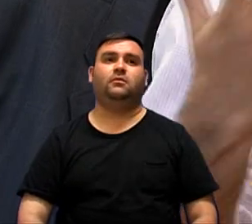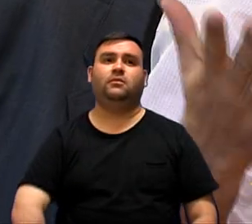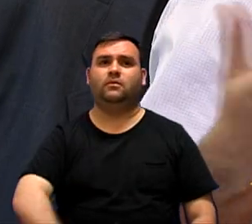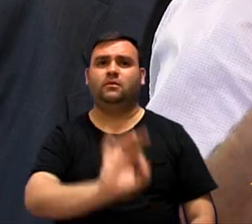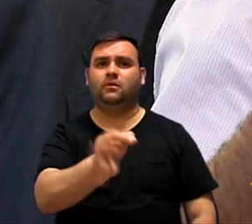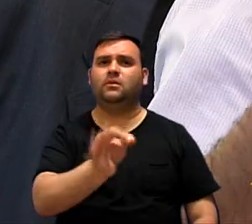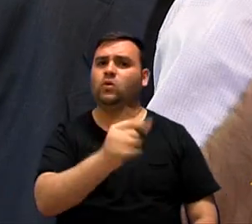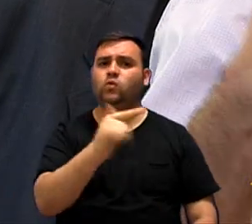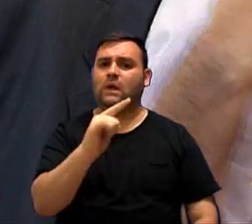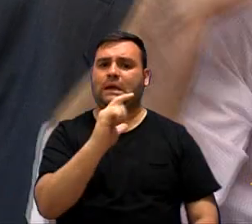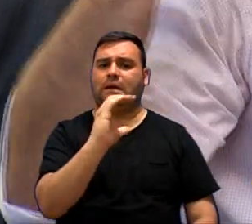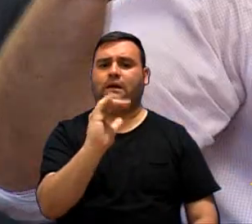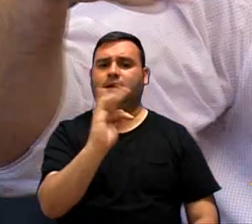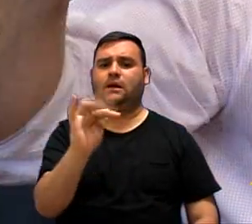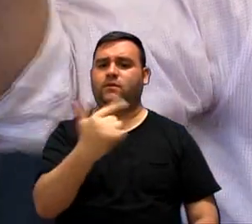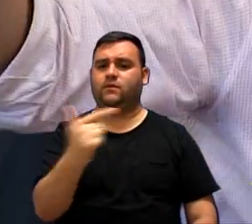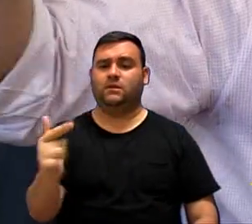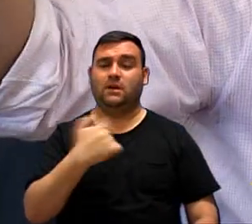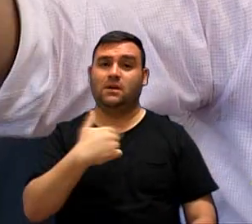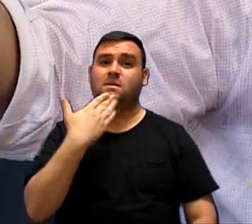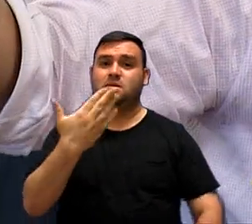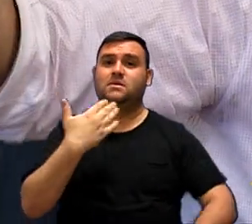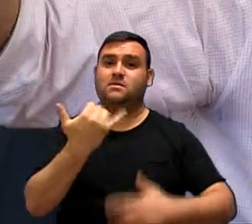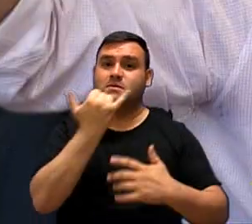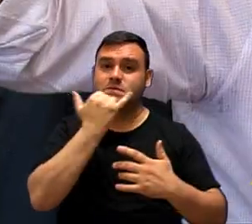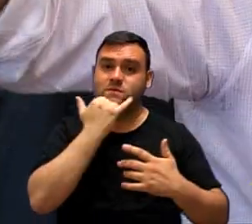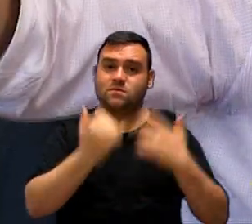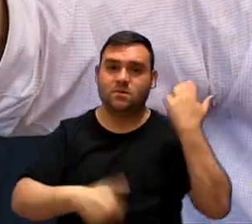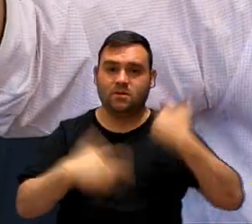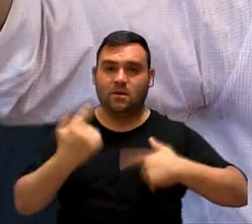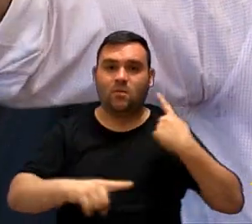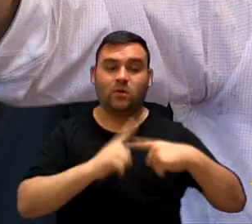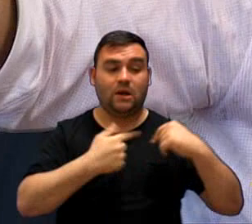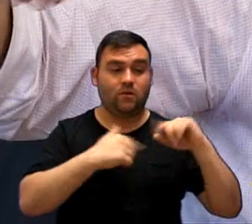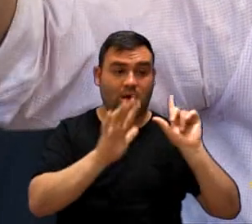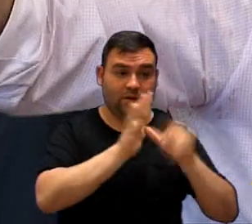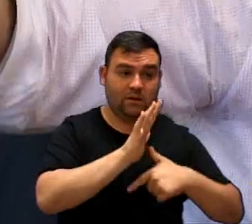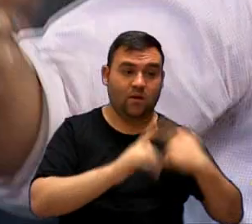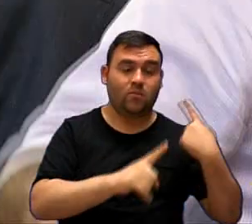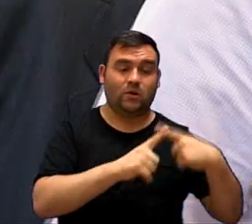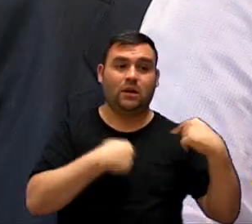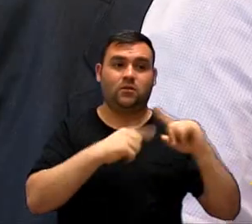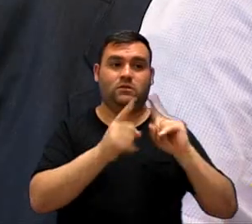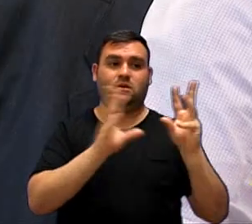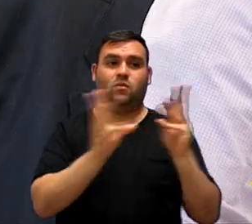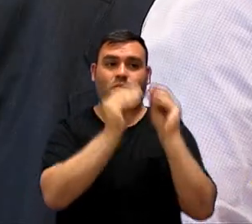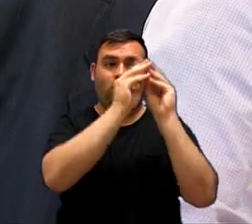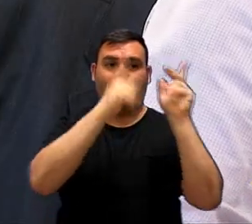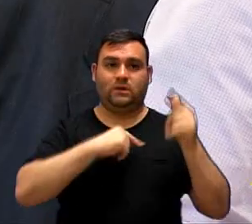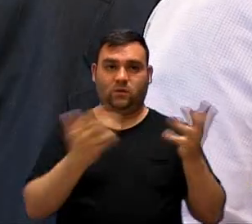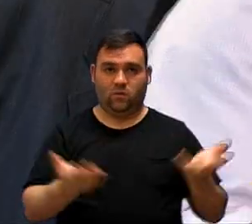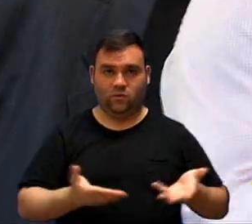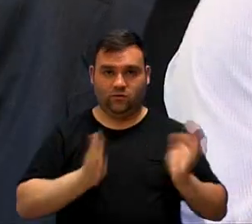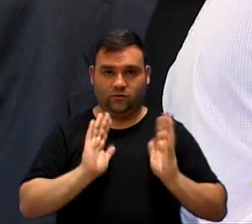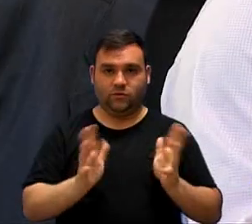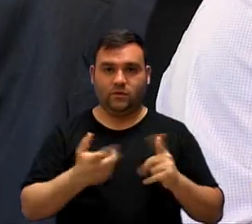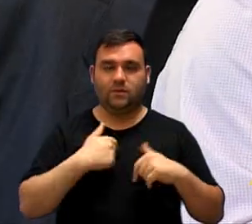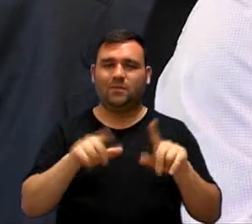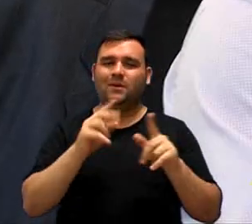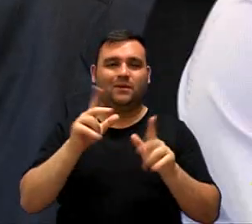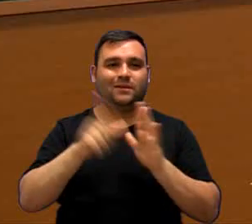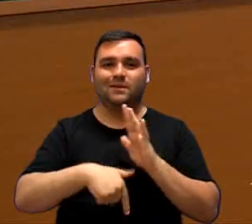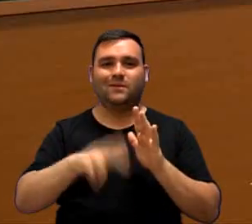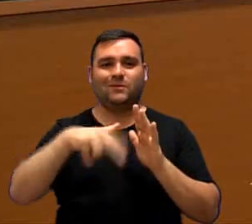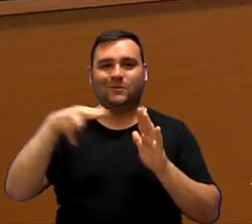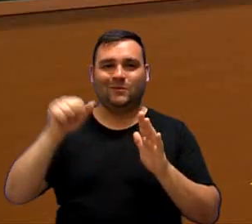Então, eu não estava. Não, mas eu comecei pedindo desculpa, correto, que eu estava atrasado correto. Por conta de uma sessão extraordinária que teve hoje. O senhor nunca está